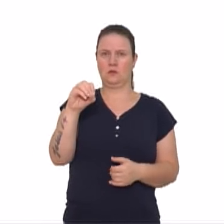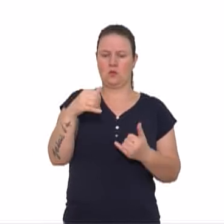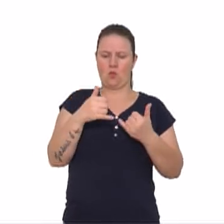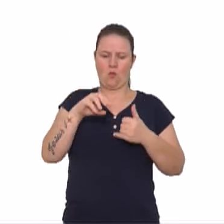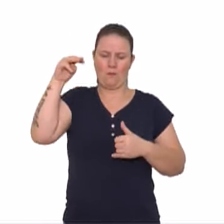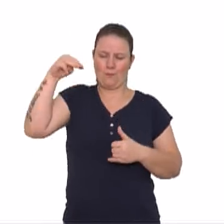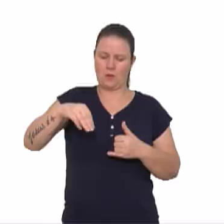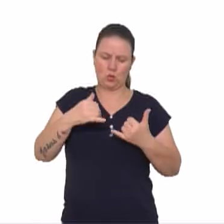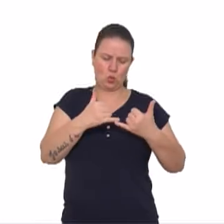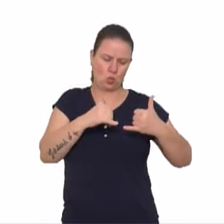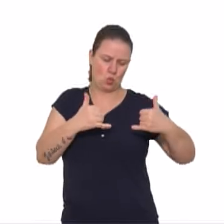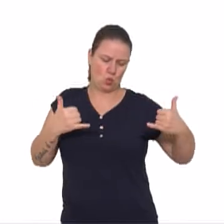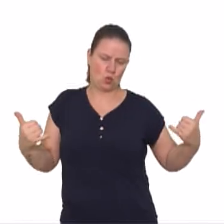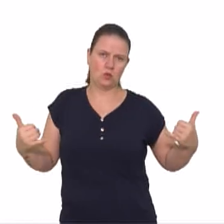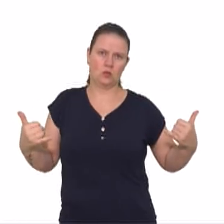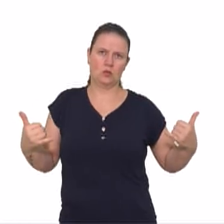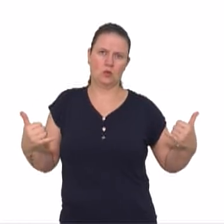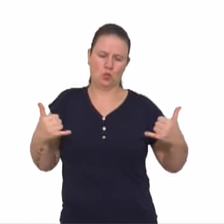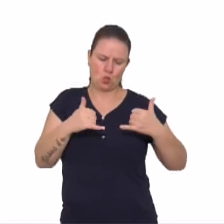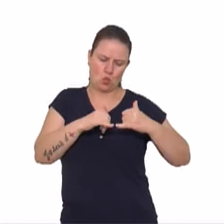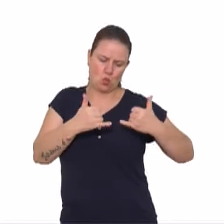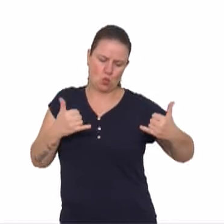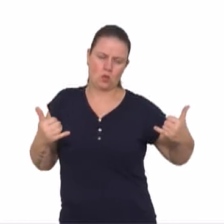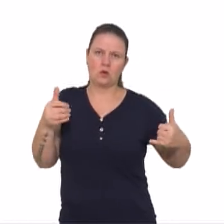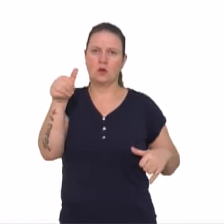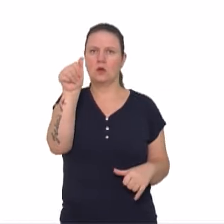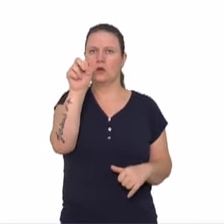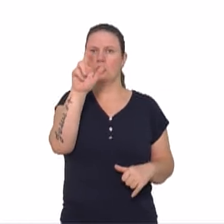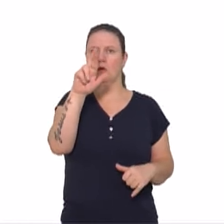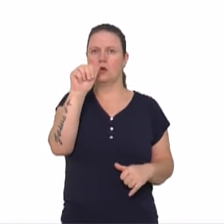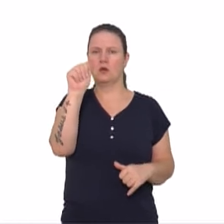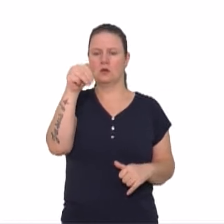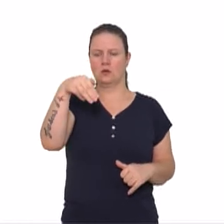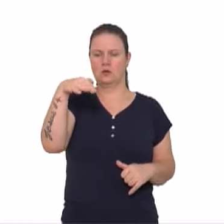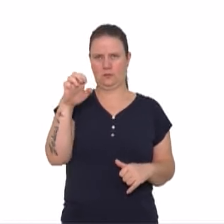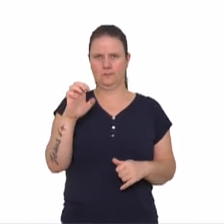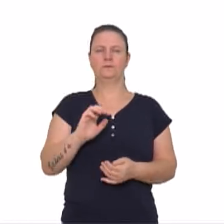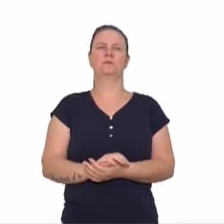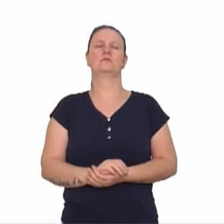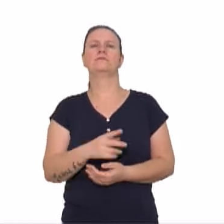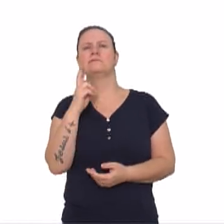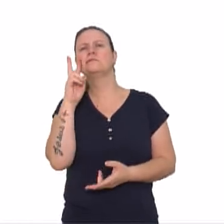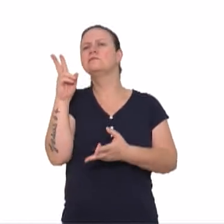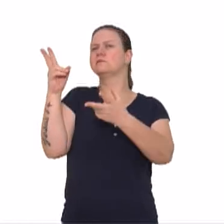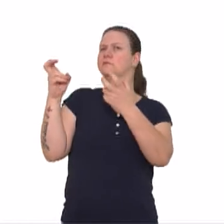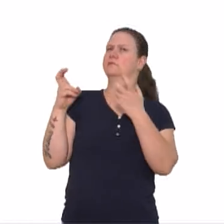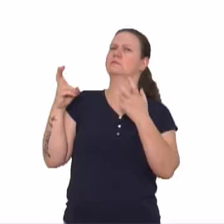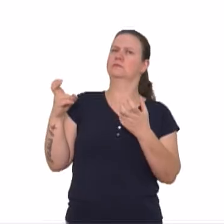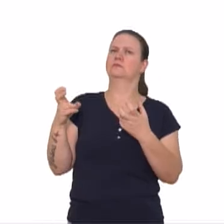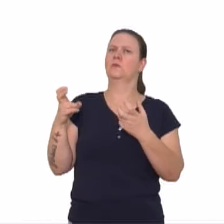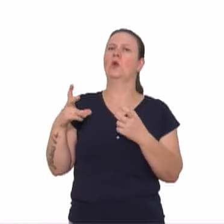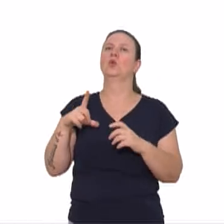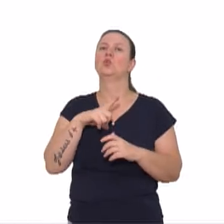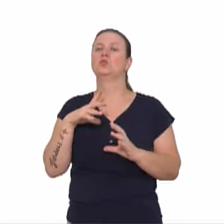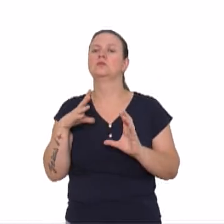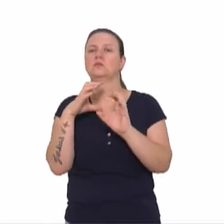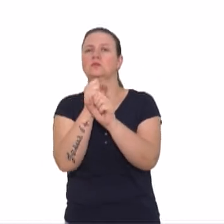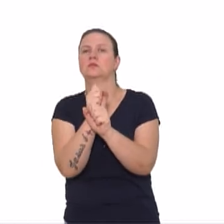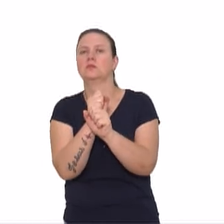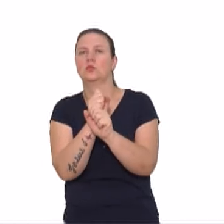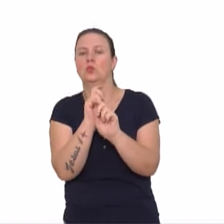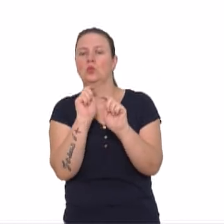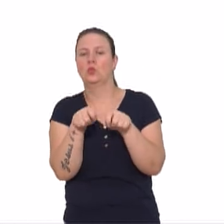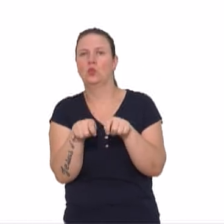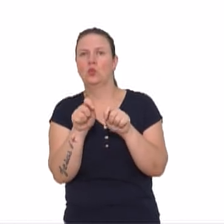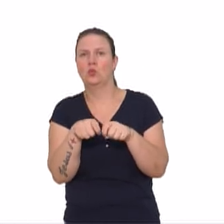arame. Então imagina lá, tem um tanto de fio de arame. Verifique se essa quantidade de fio é suficiente